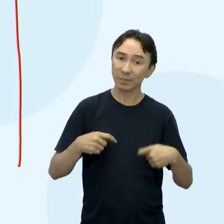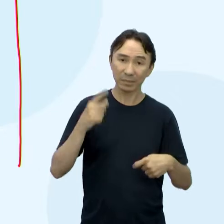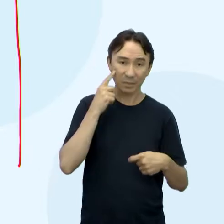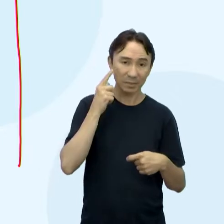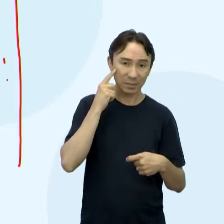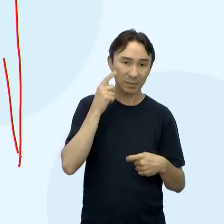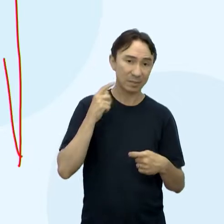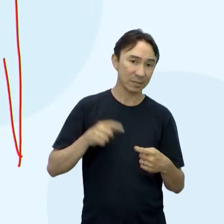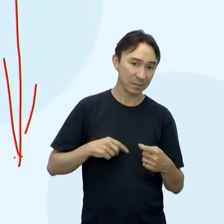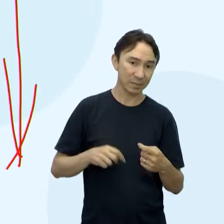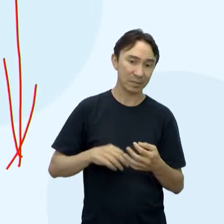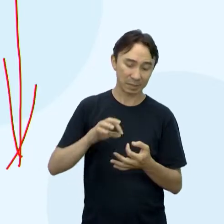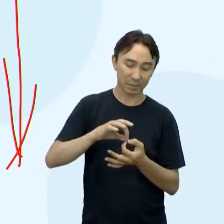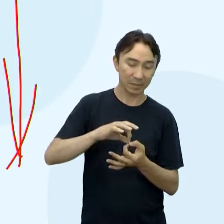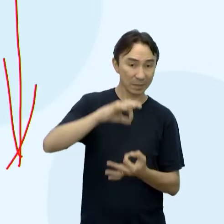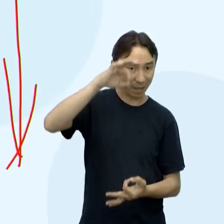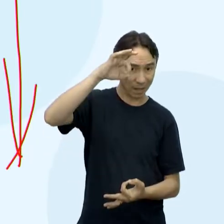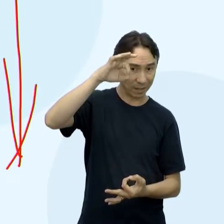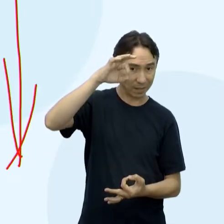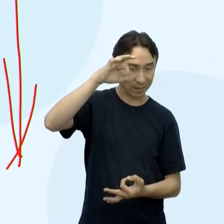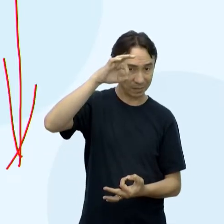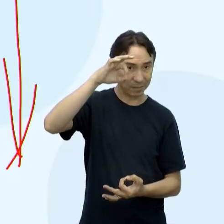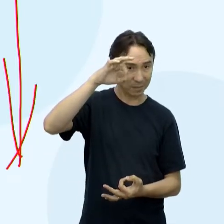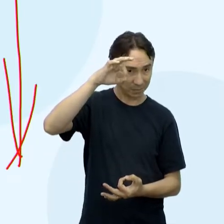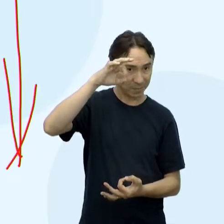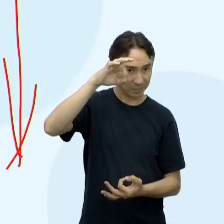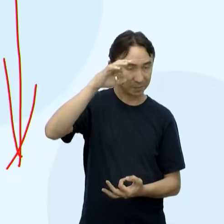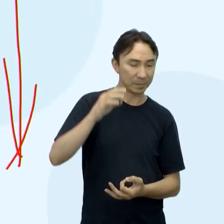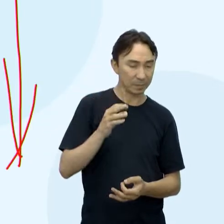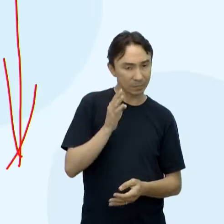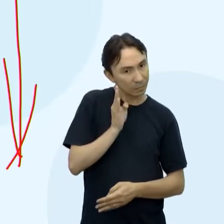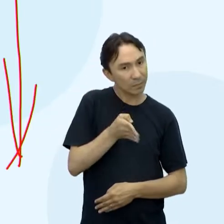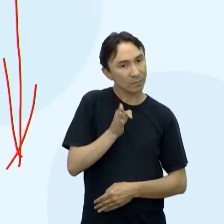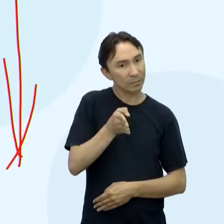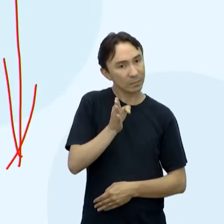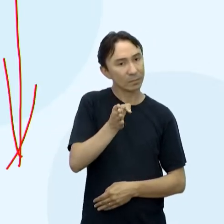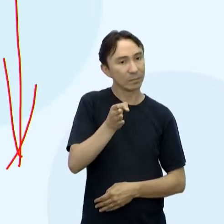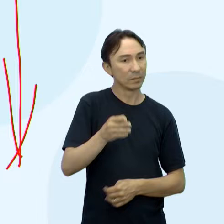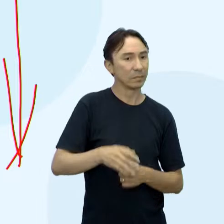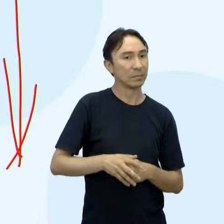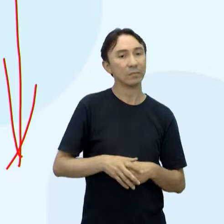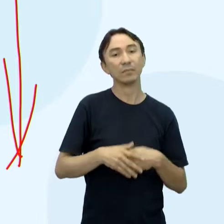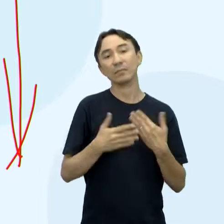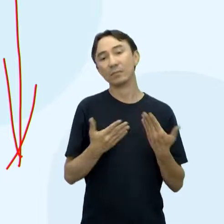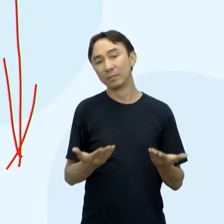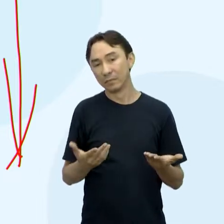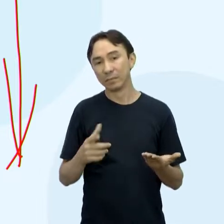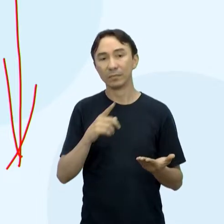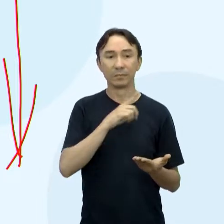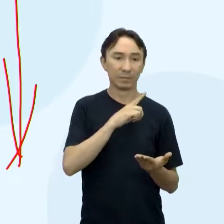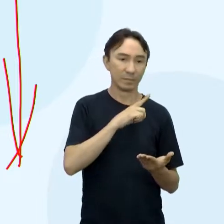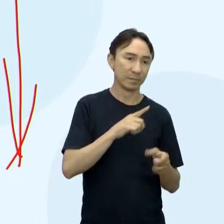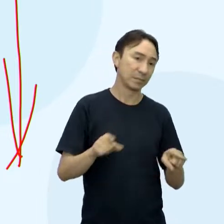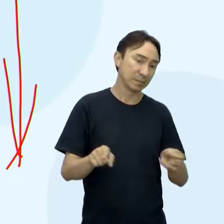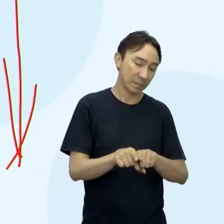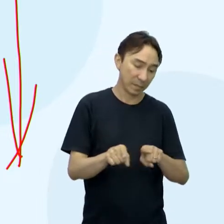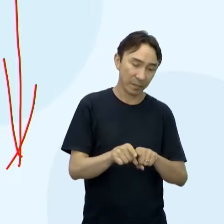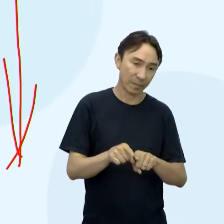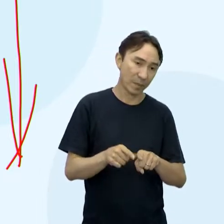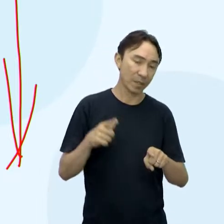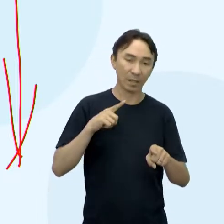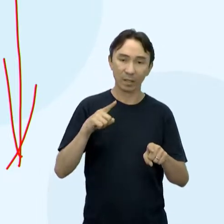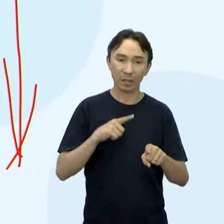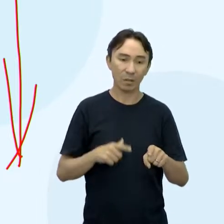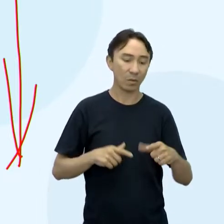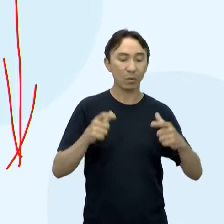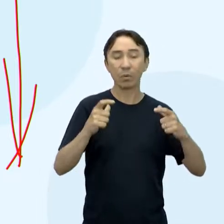aqui, tá? Ó, nessa direção aqui, retilínea. Oscila periodicamente em torno de uma posição de equilíbrio, tá